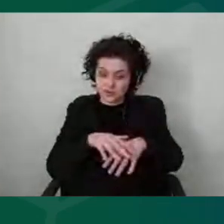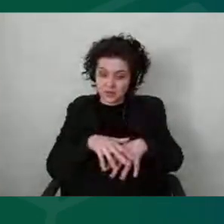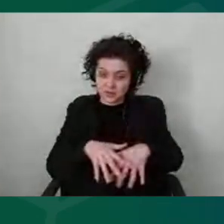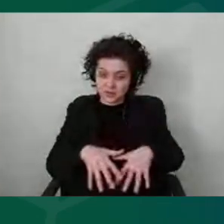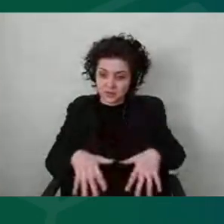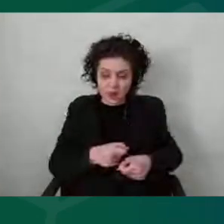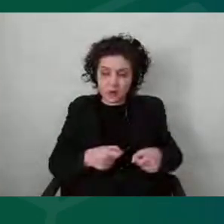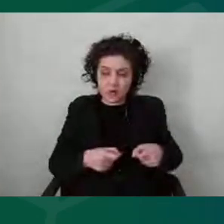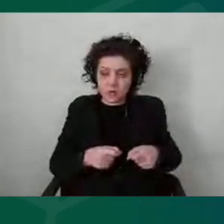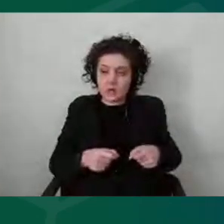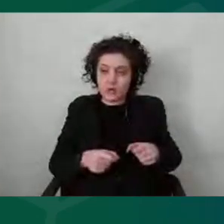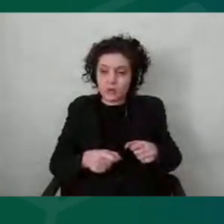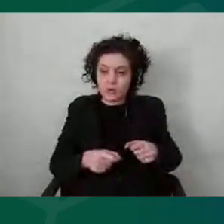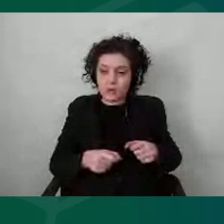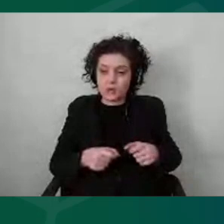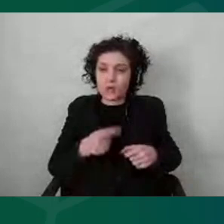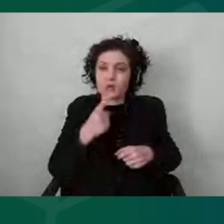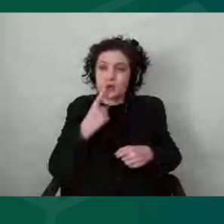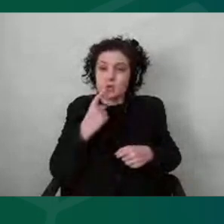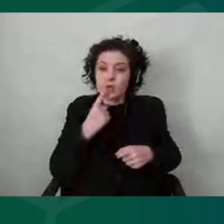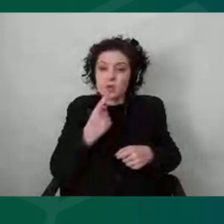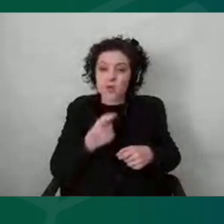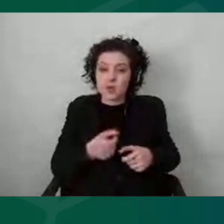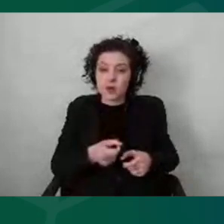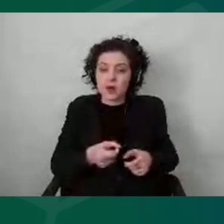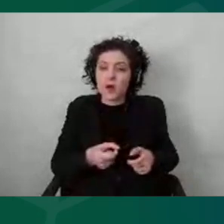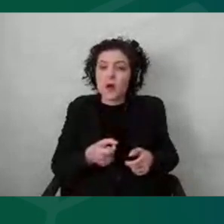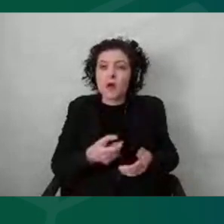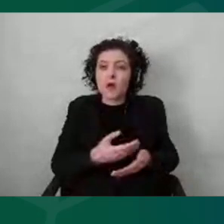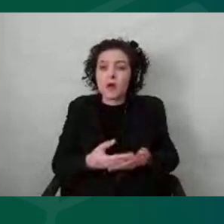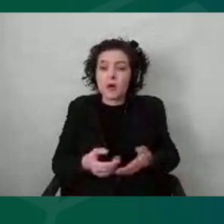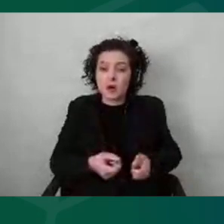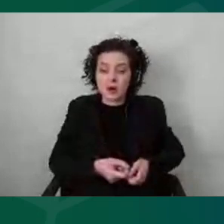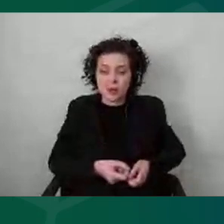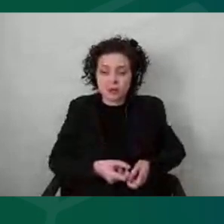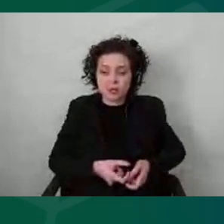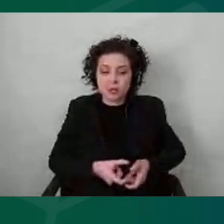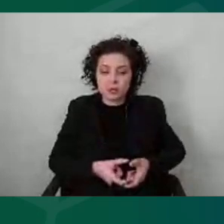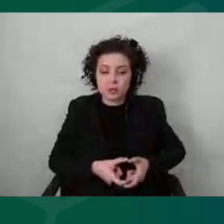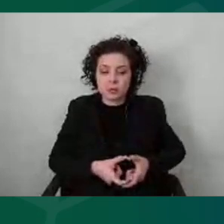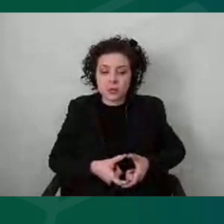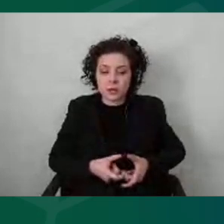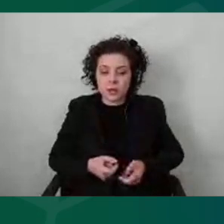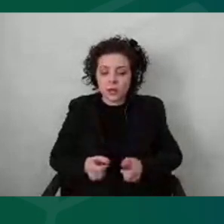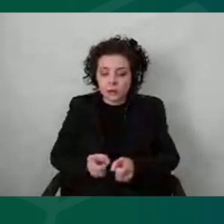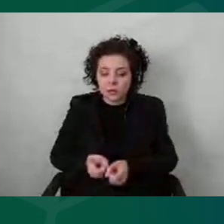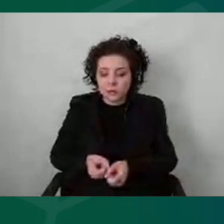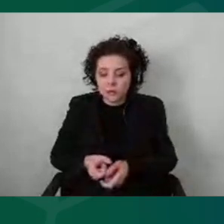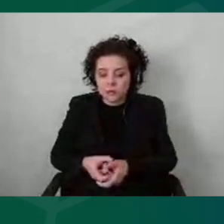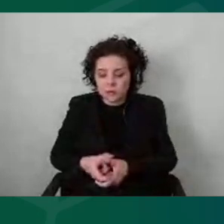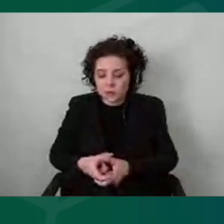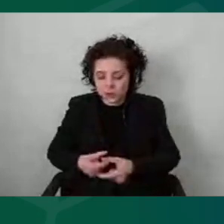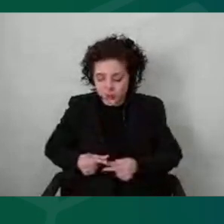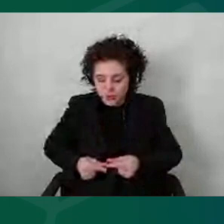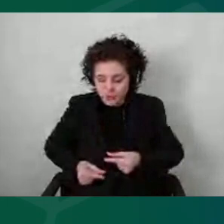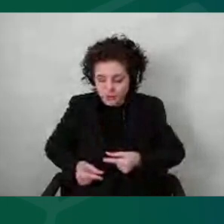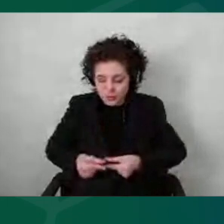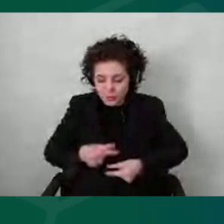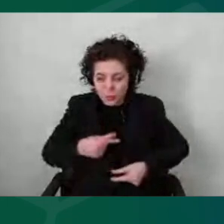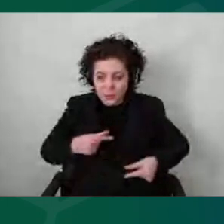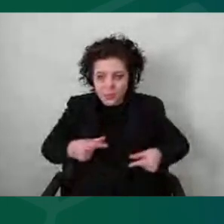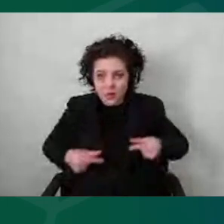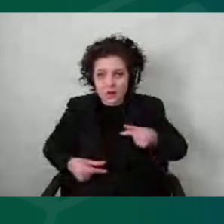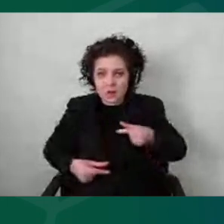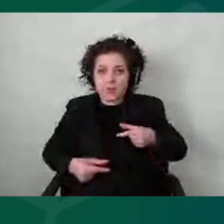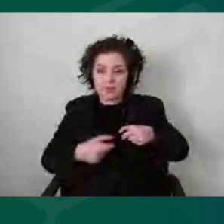de coagulação, e nós vemos sinais de microtrombos presentes no septo alveolar.